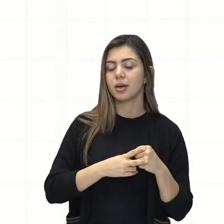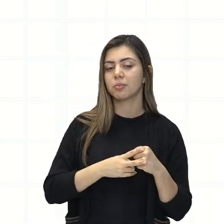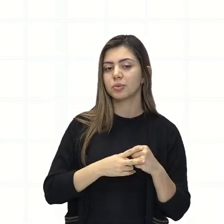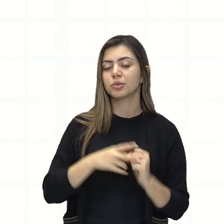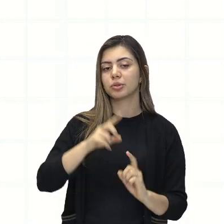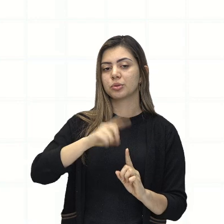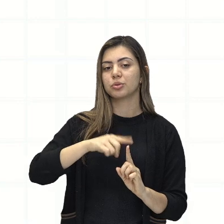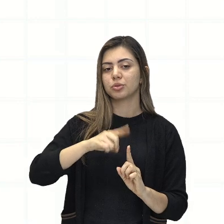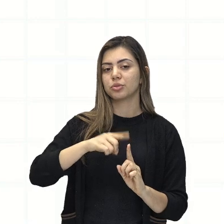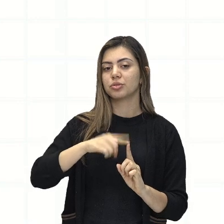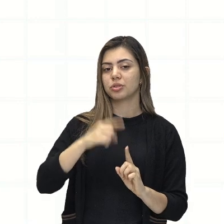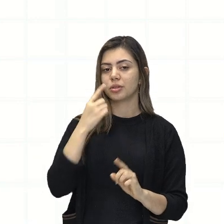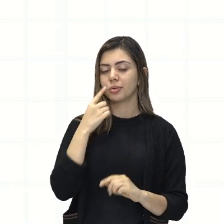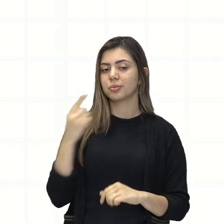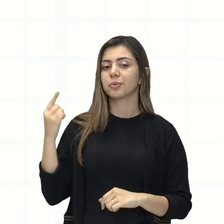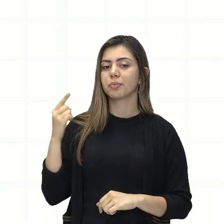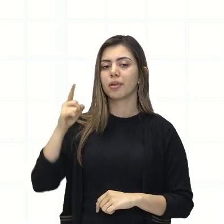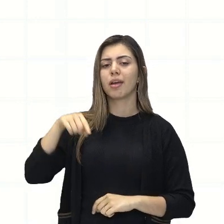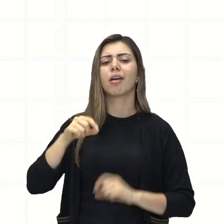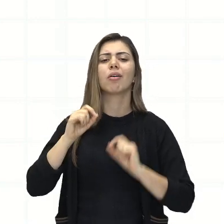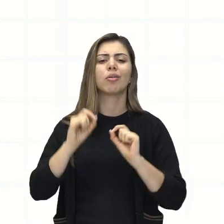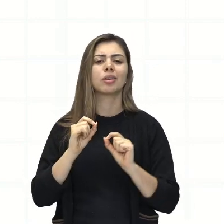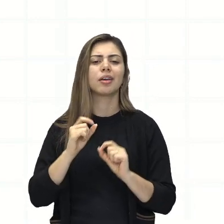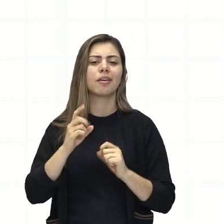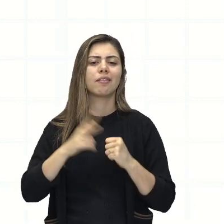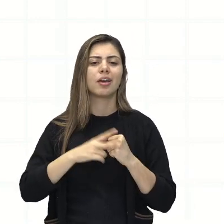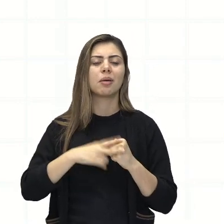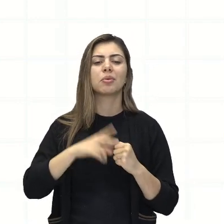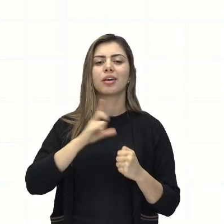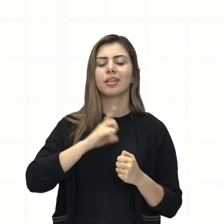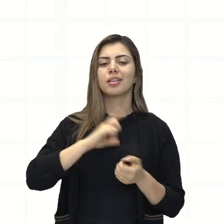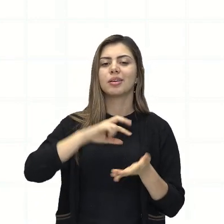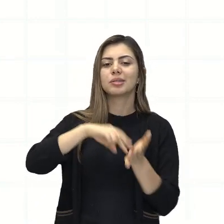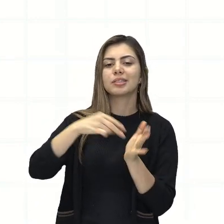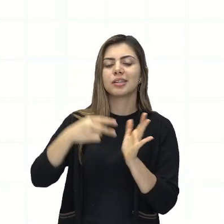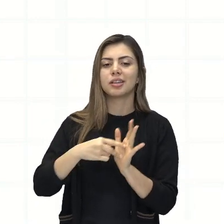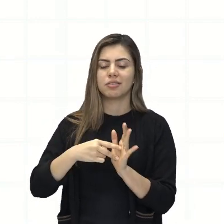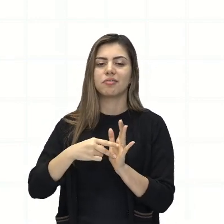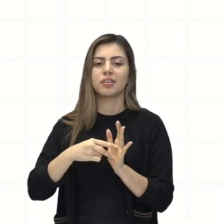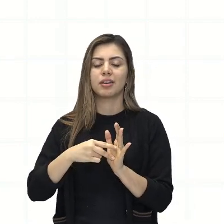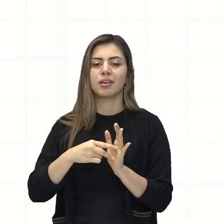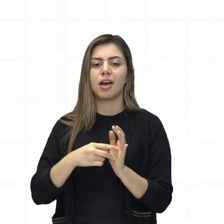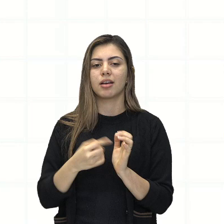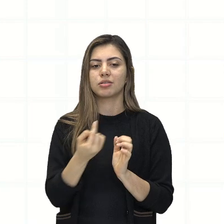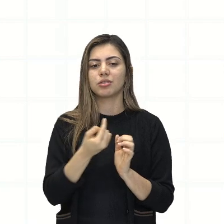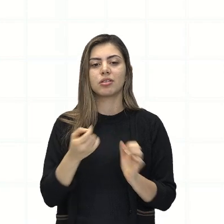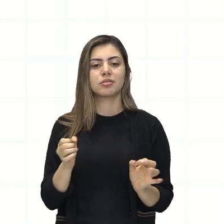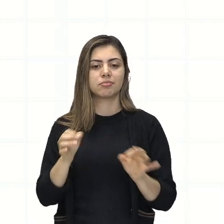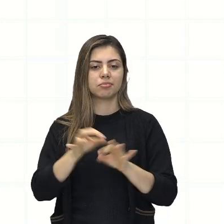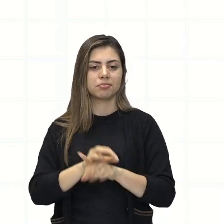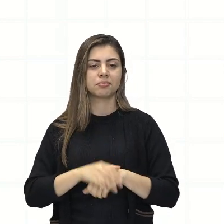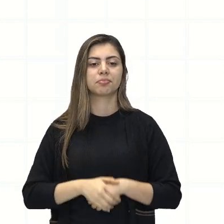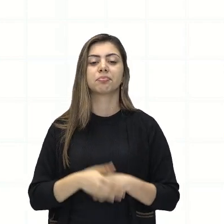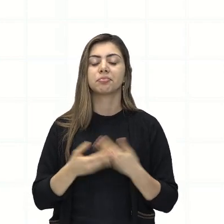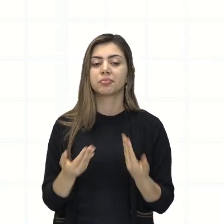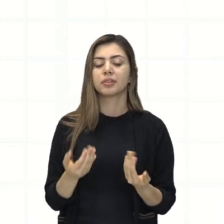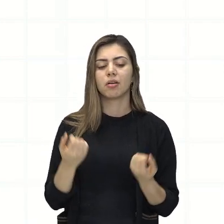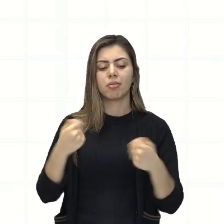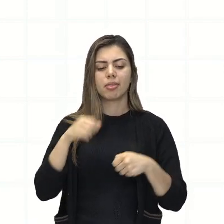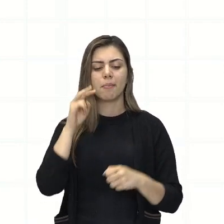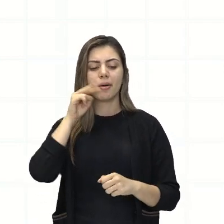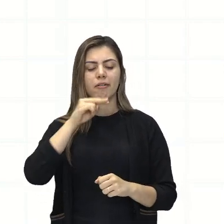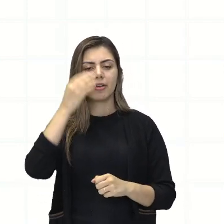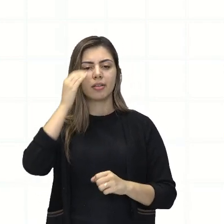intransitivos são aqueles verbos que expressam sentido completo, sendo capazes de